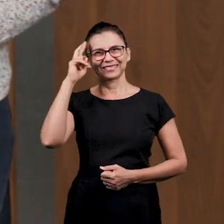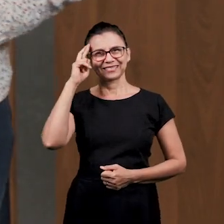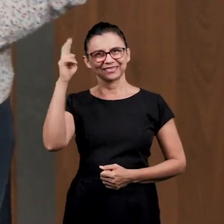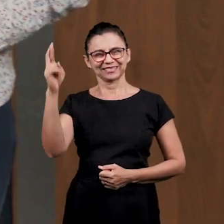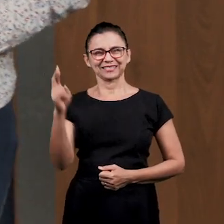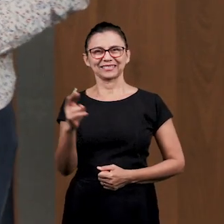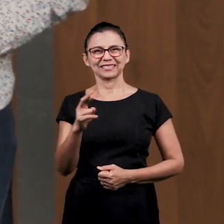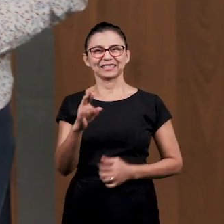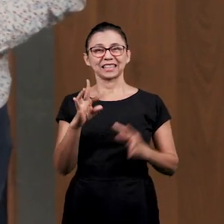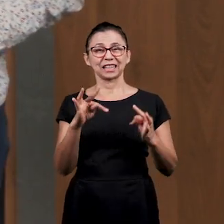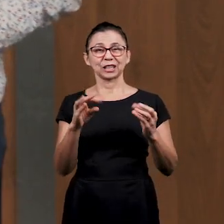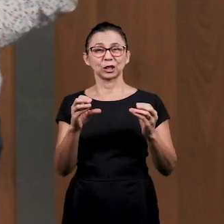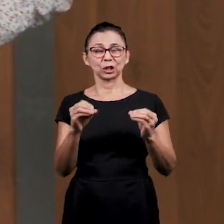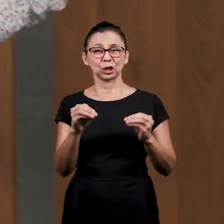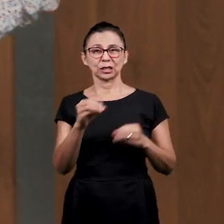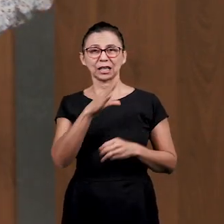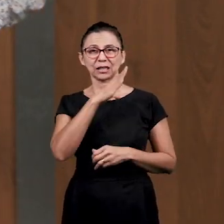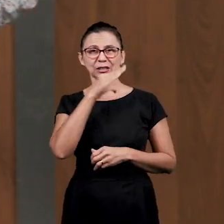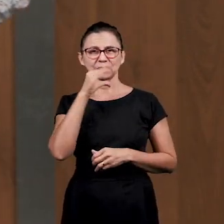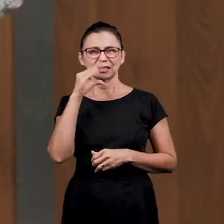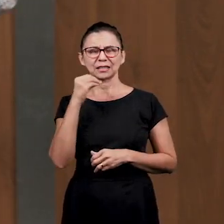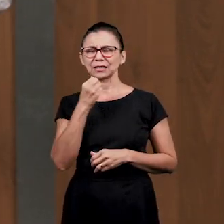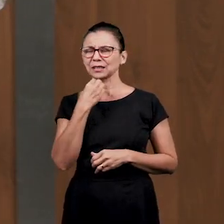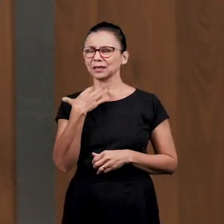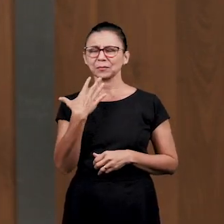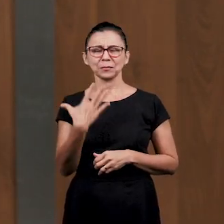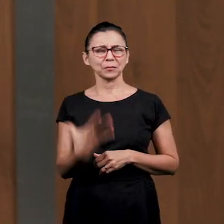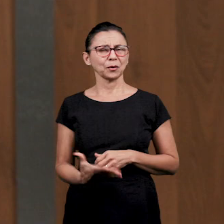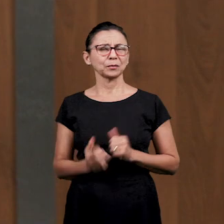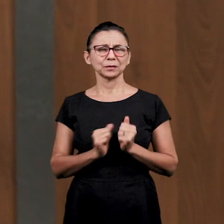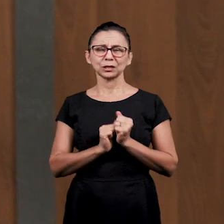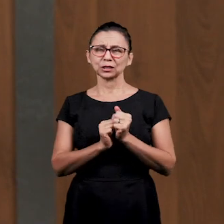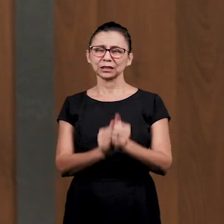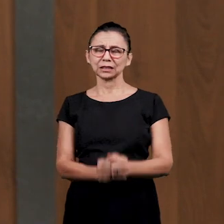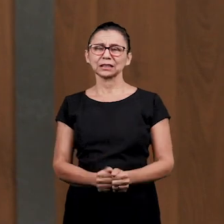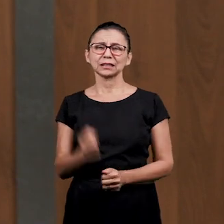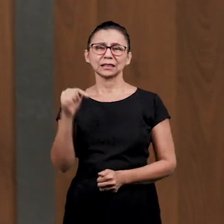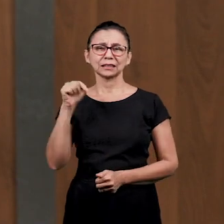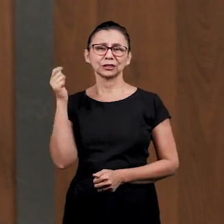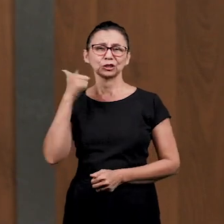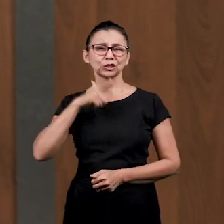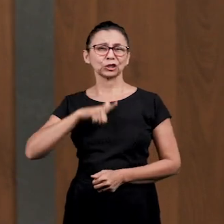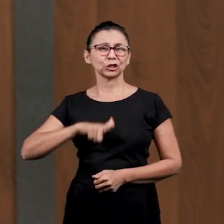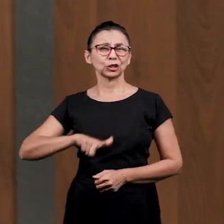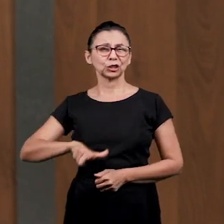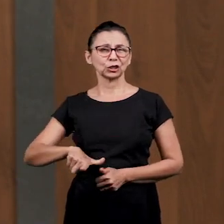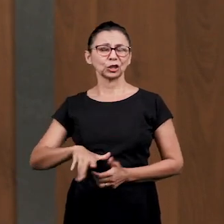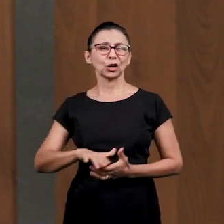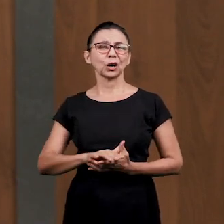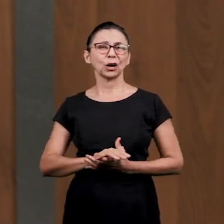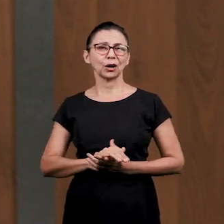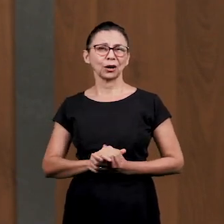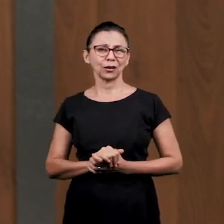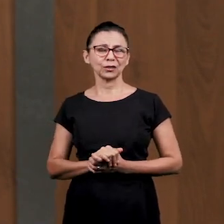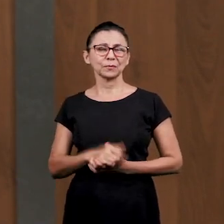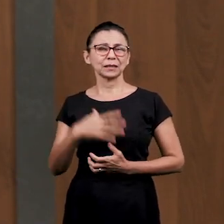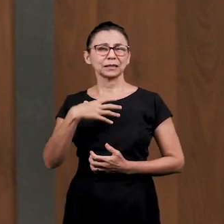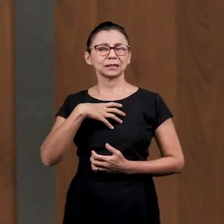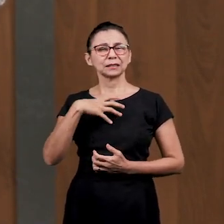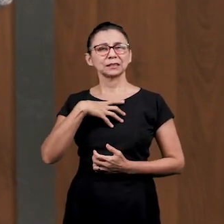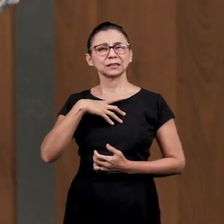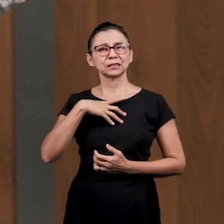paz do Senhor, adolescentes, que coisa maravilhosa estarmos juntos aqui mais uma vez para ouvirmos a doce voz